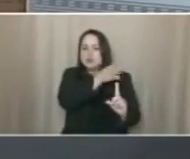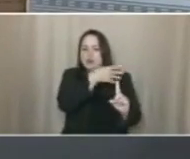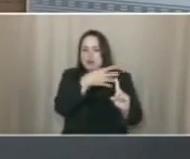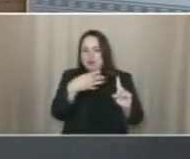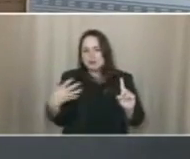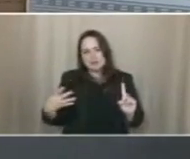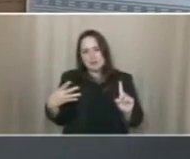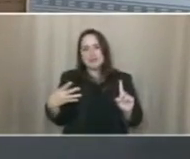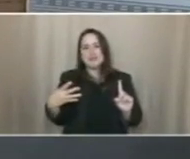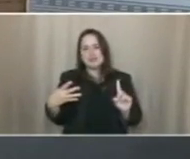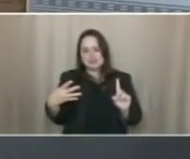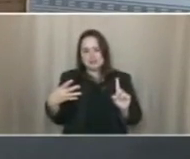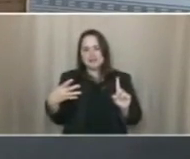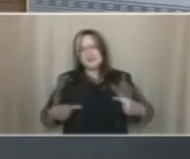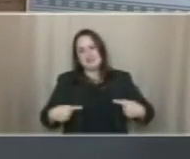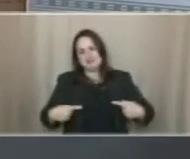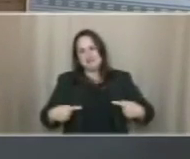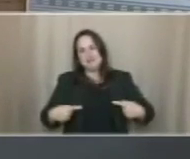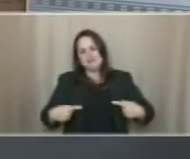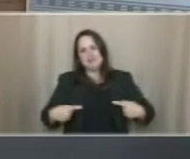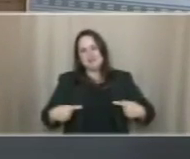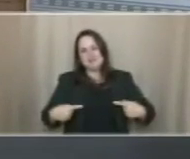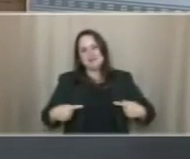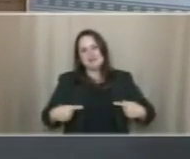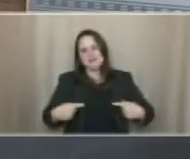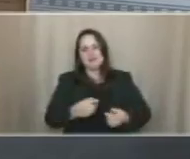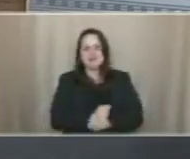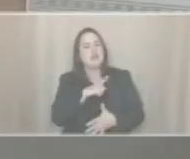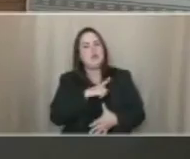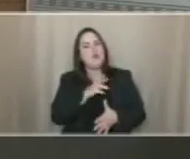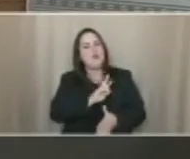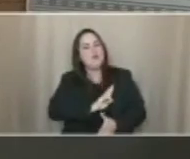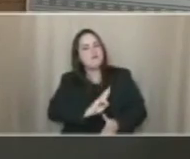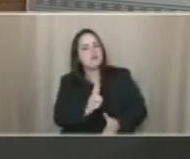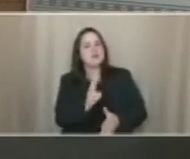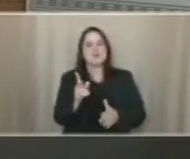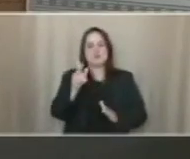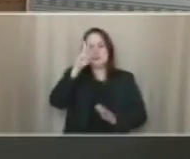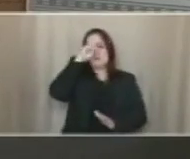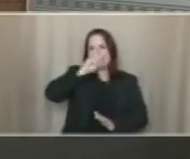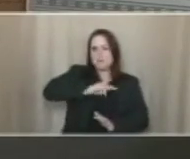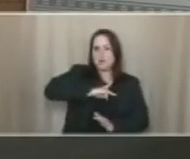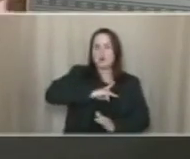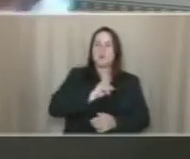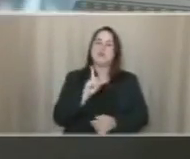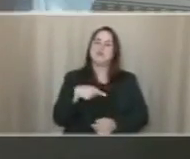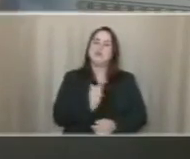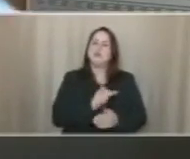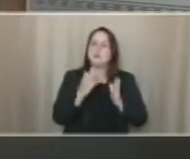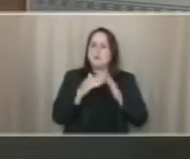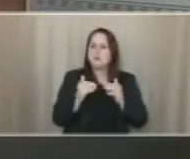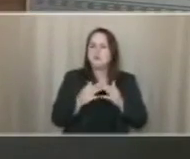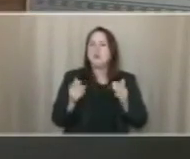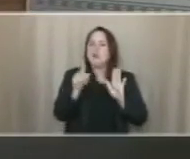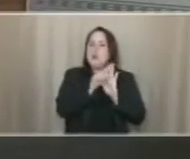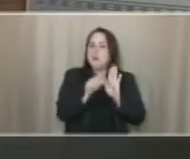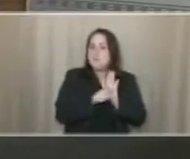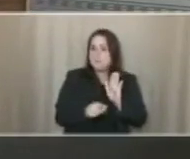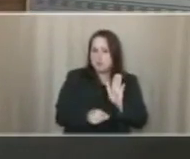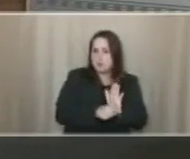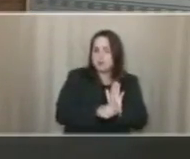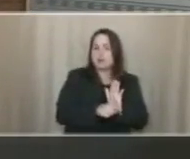I da cidade do Recife o outro pedido nós estamos pedindo que o programa embarque